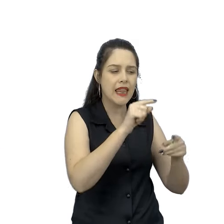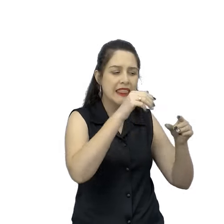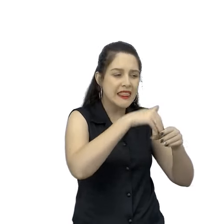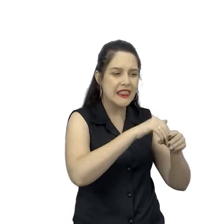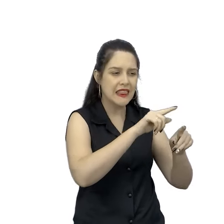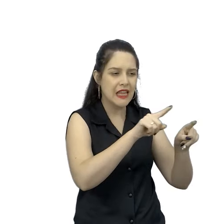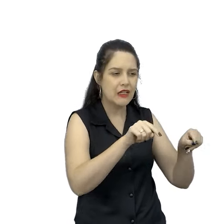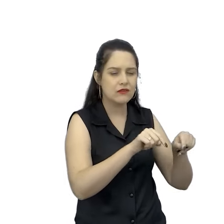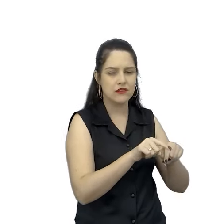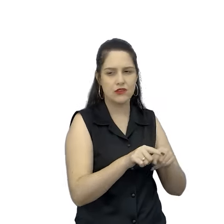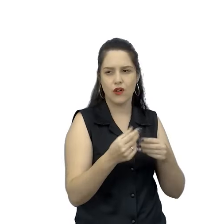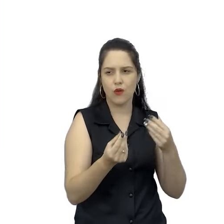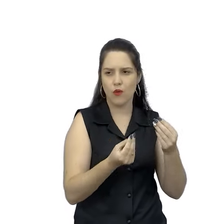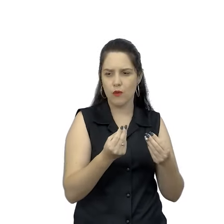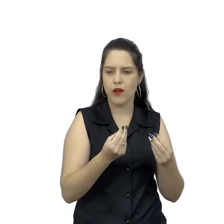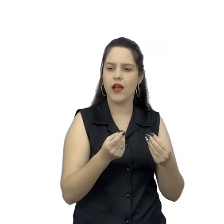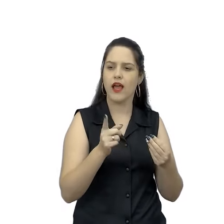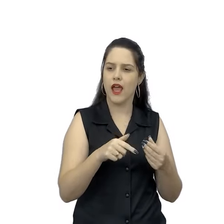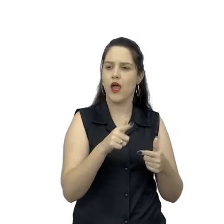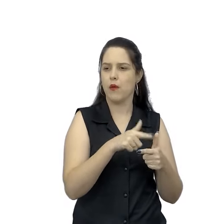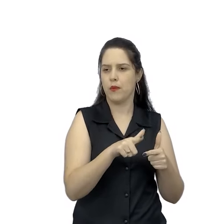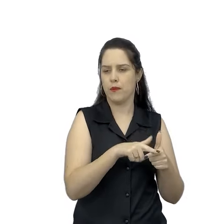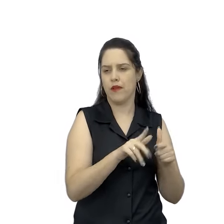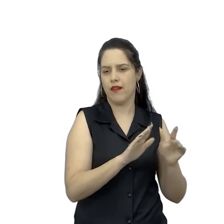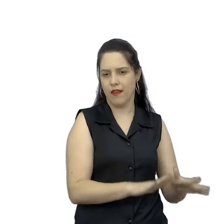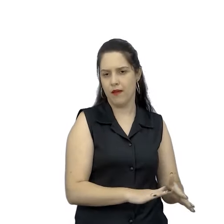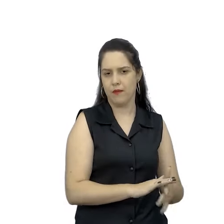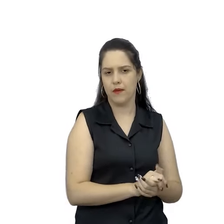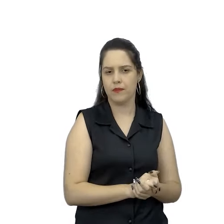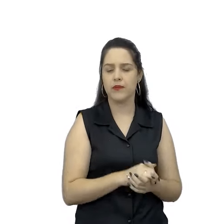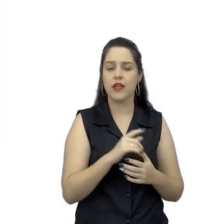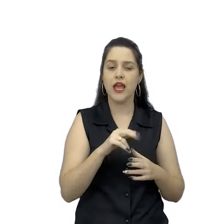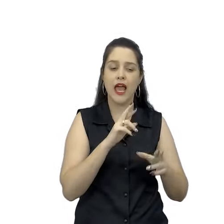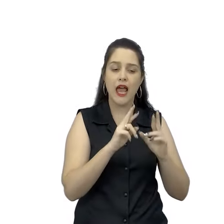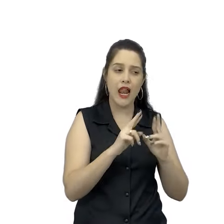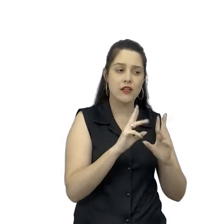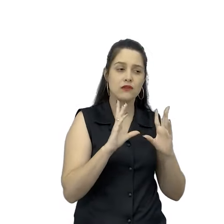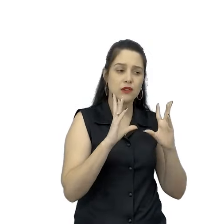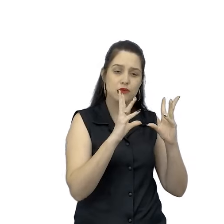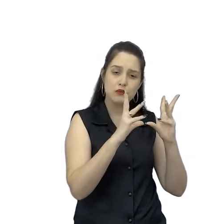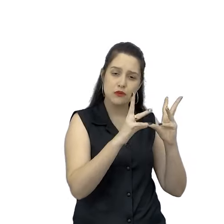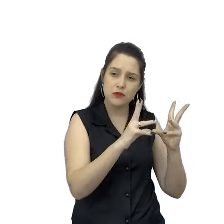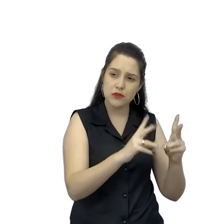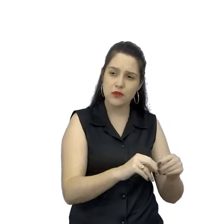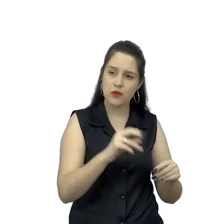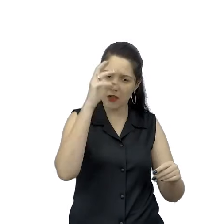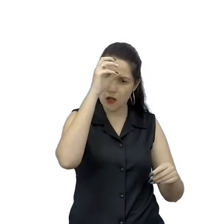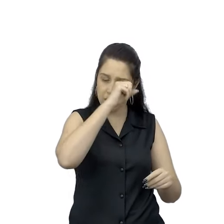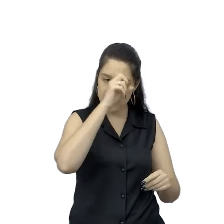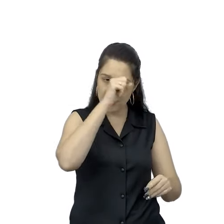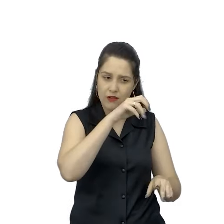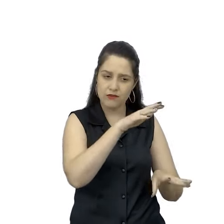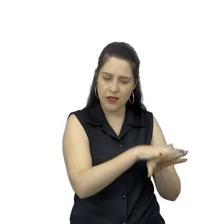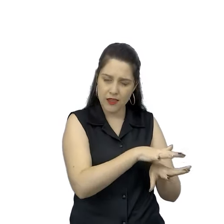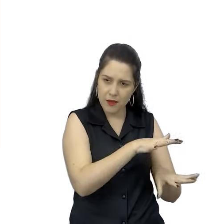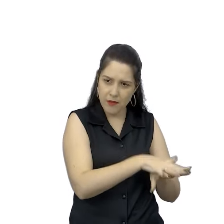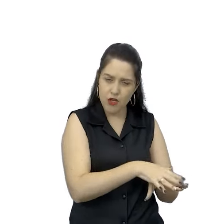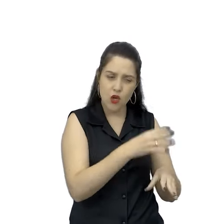estão resolvendo uma situação, um problema, relacionar tudo isso com a aprendizagem matemática, com